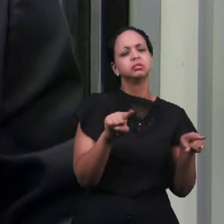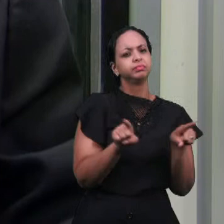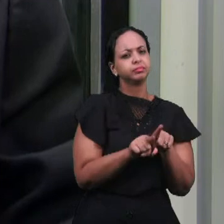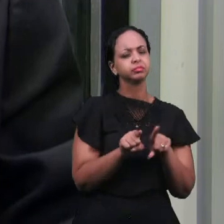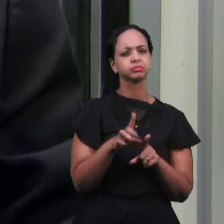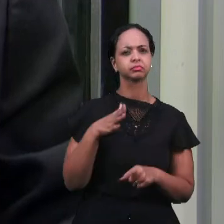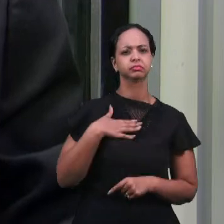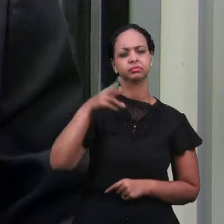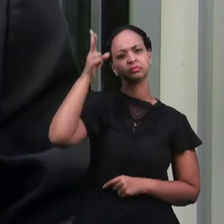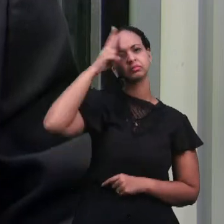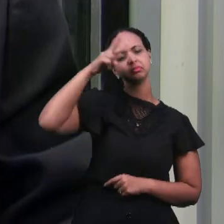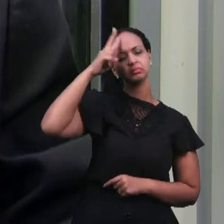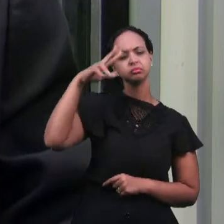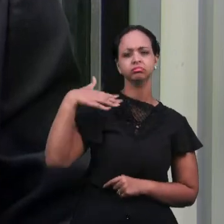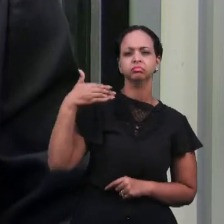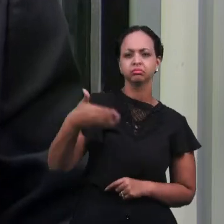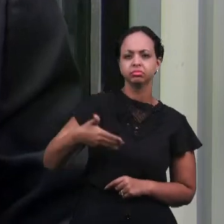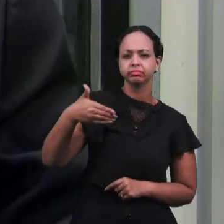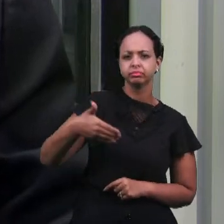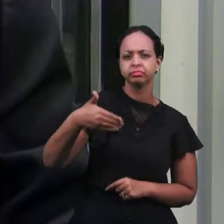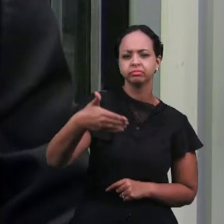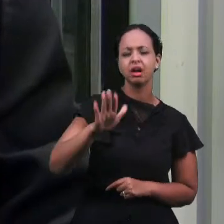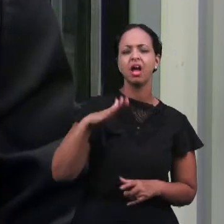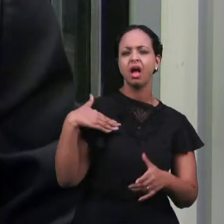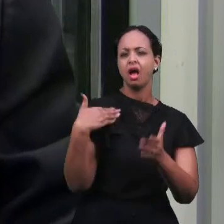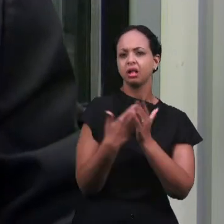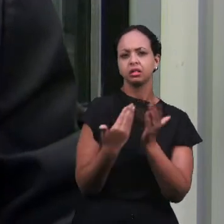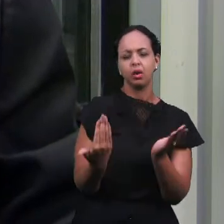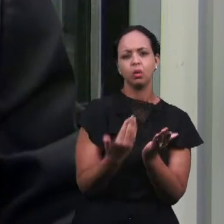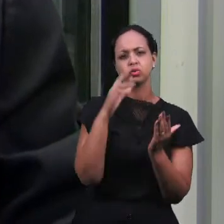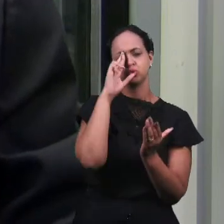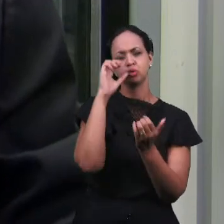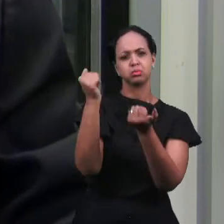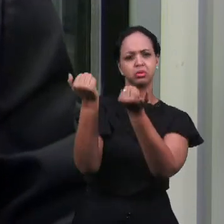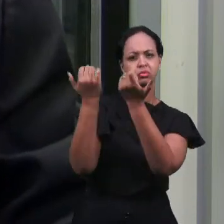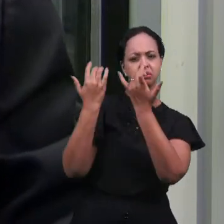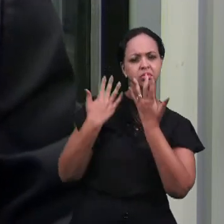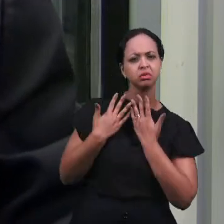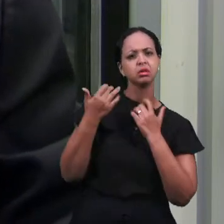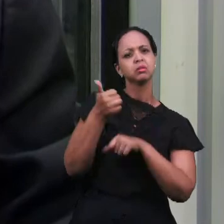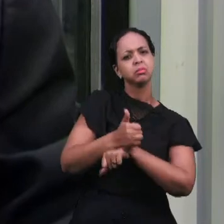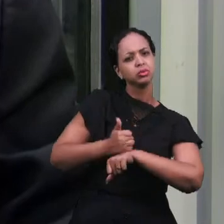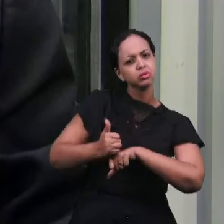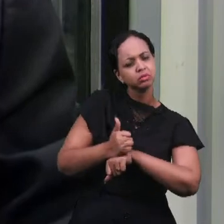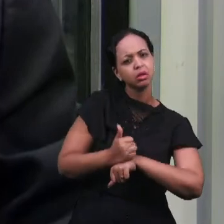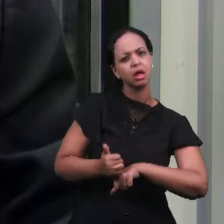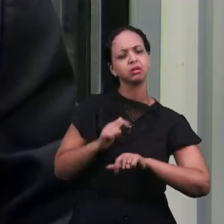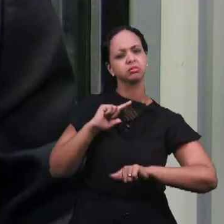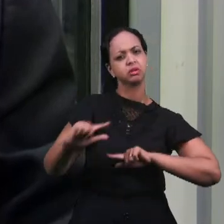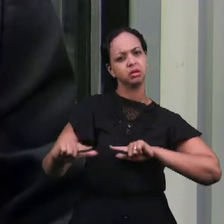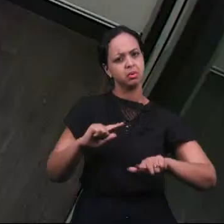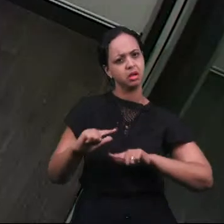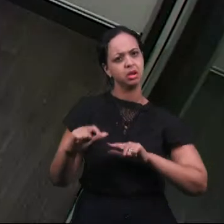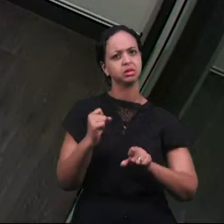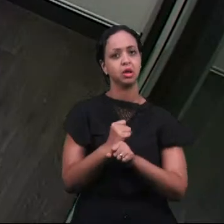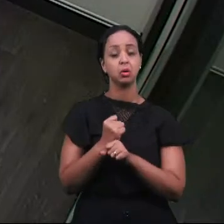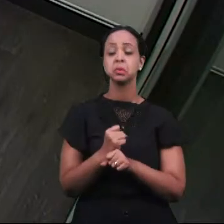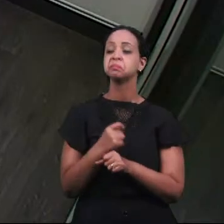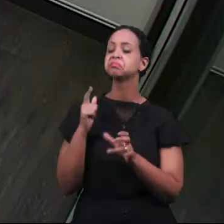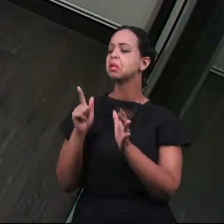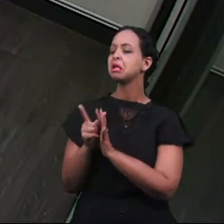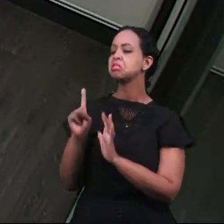trajetória que o Senhor tem sustentado, tem me abençoado, capacitado para realizar essa tão grande obra. Veio o